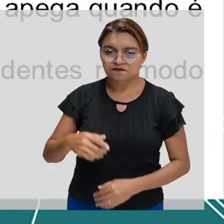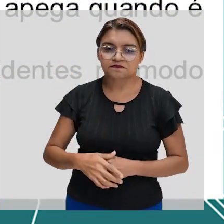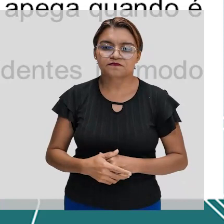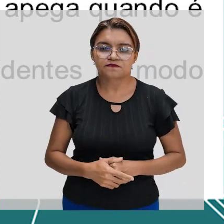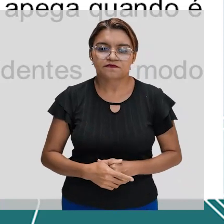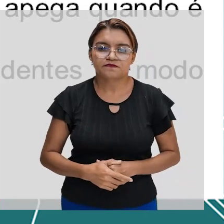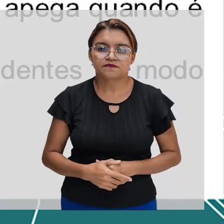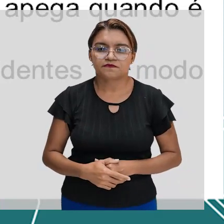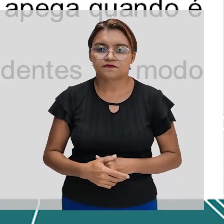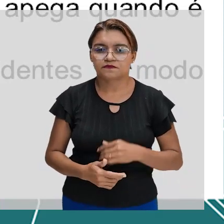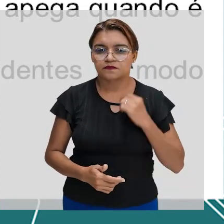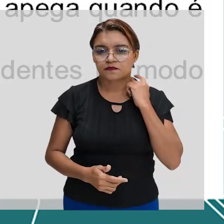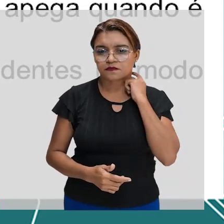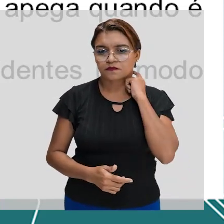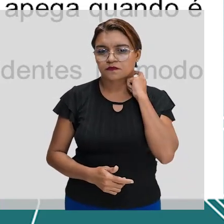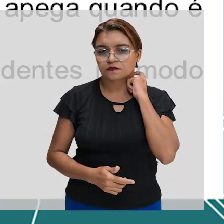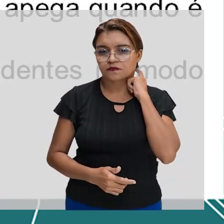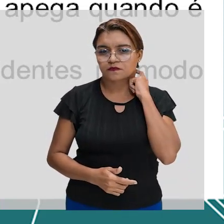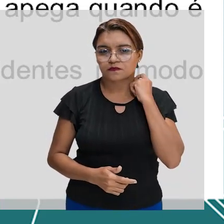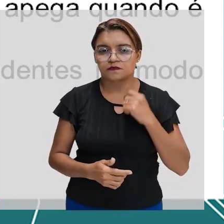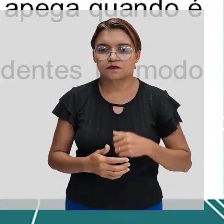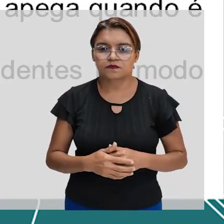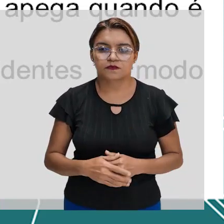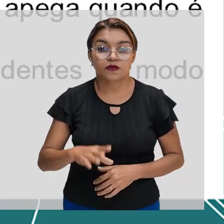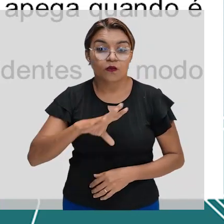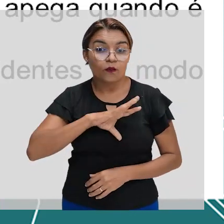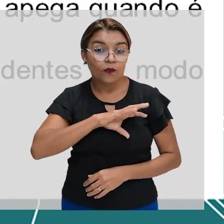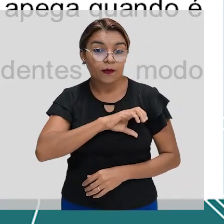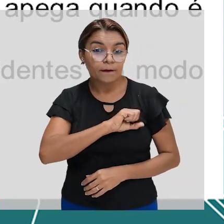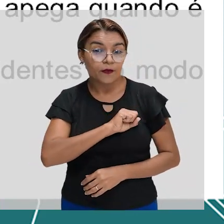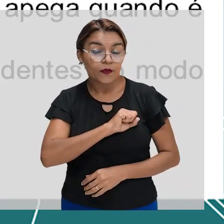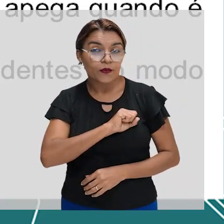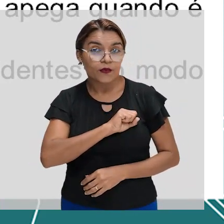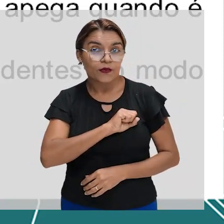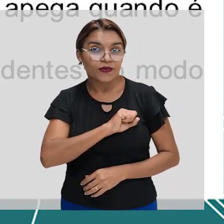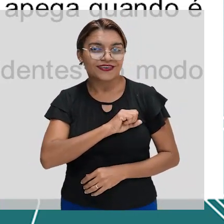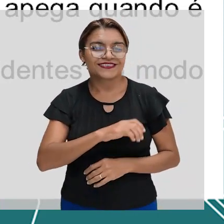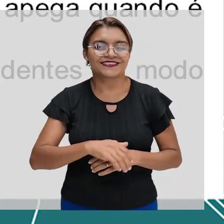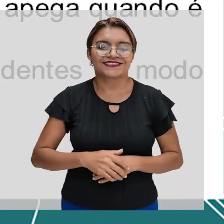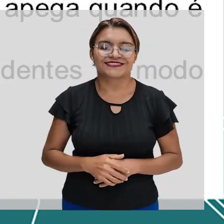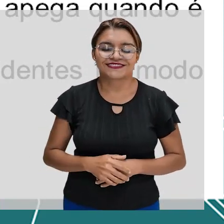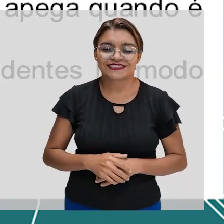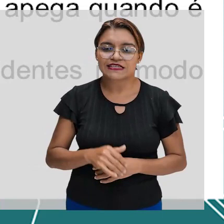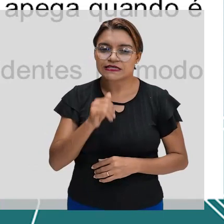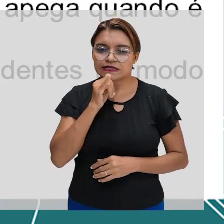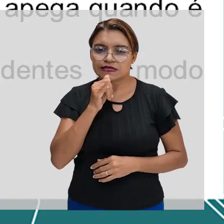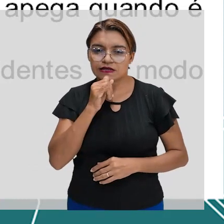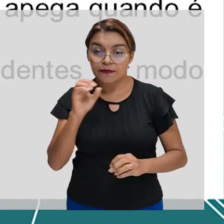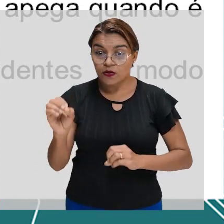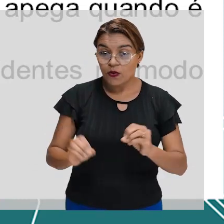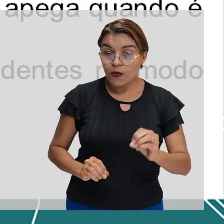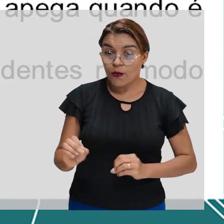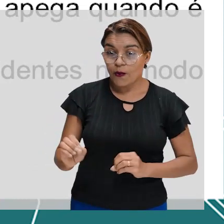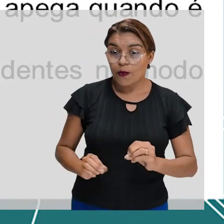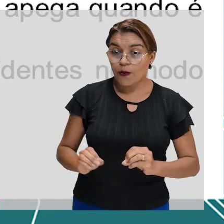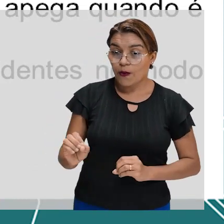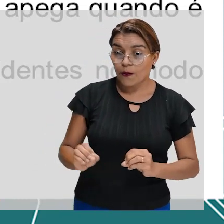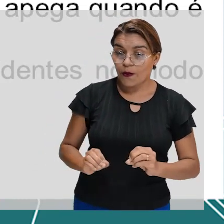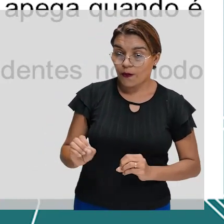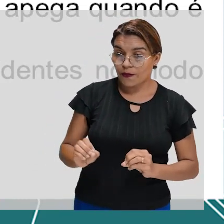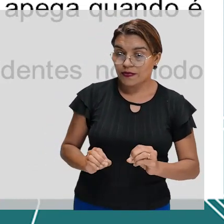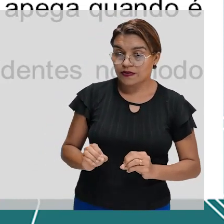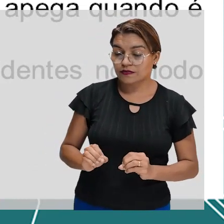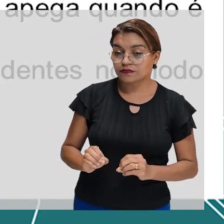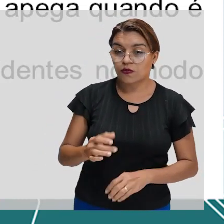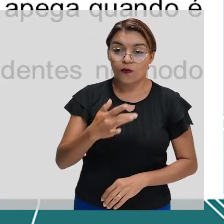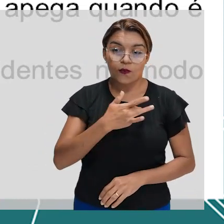é uma obra típicamente Romana é uma obra eu quero juntar obra com o típico deu isso aí